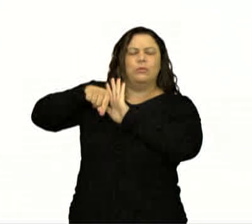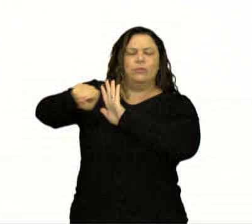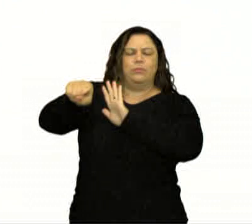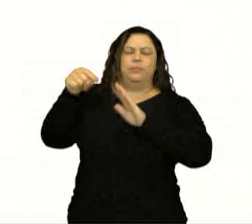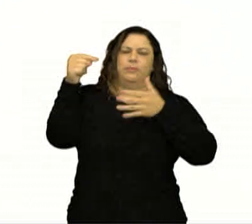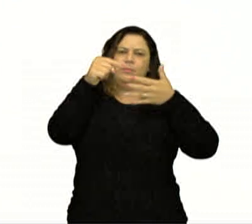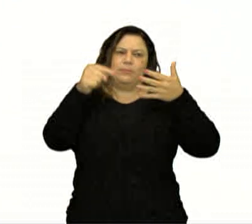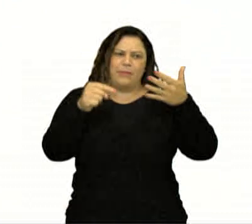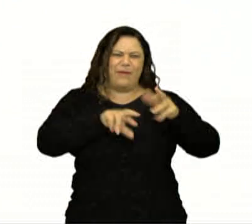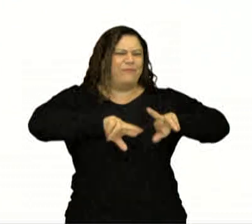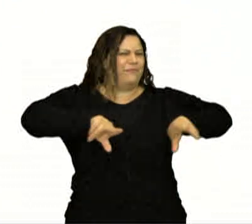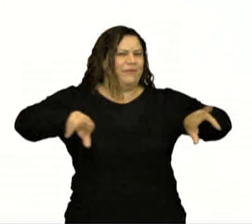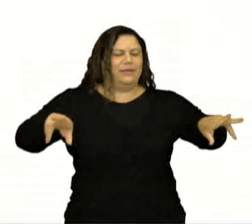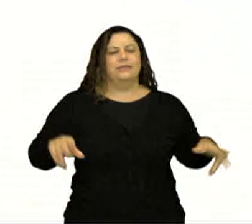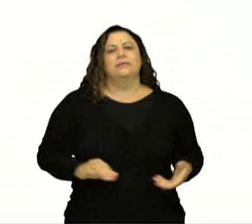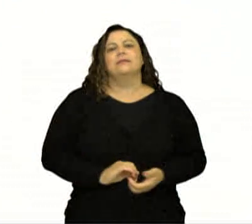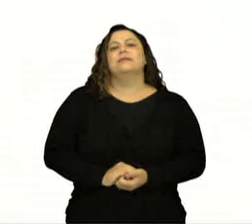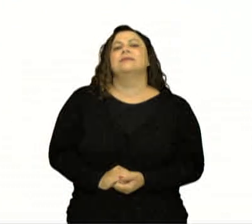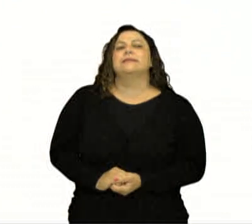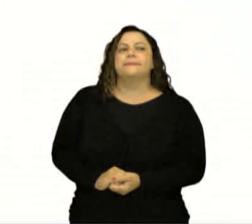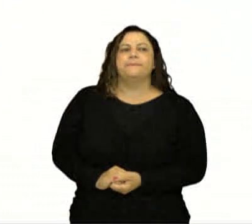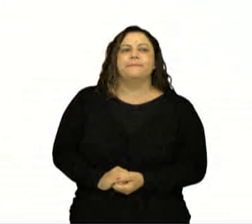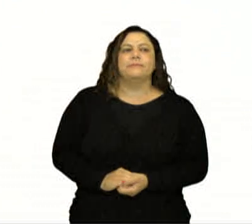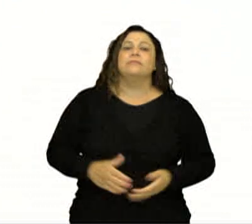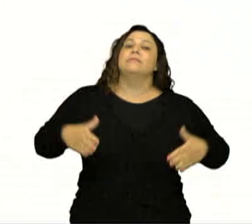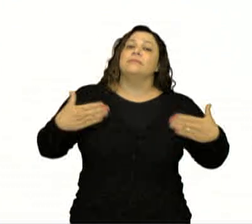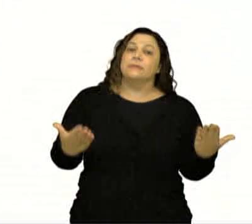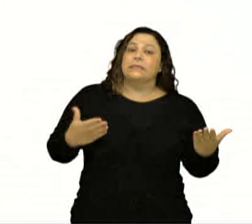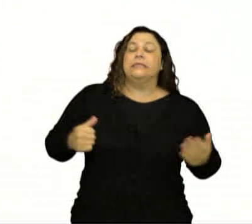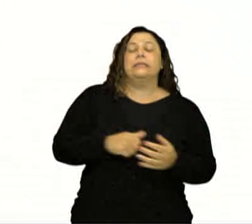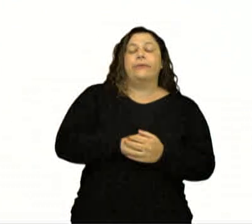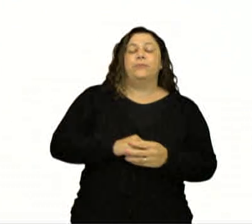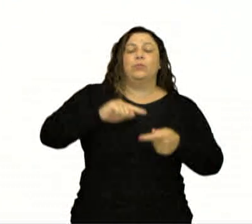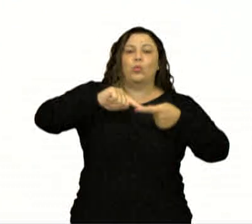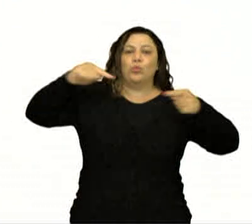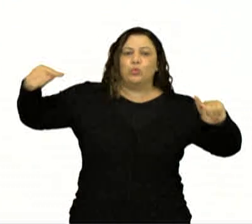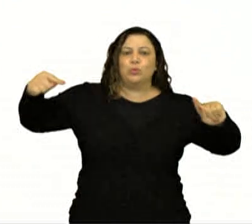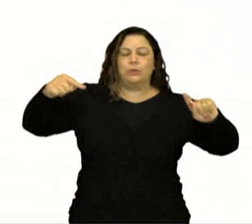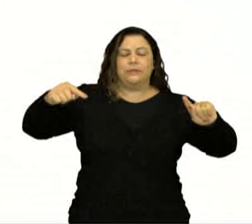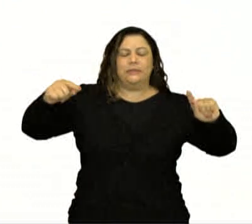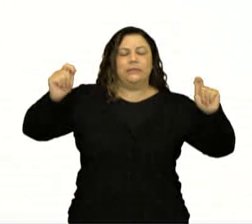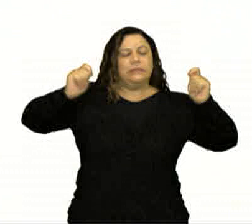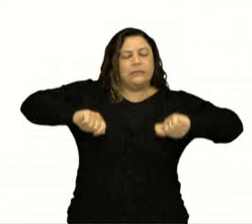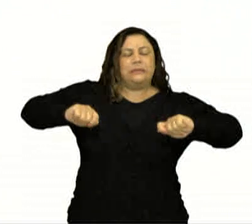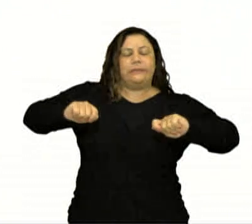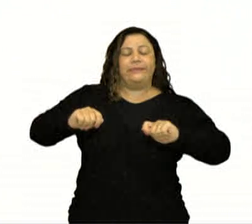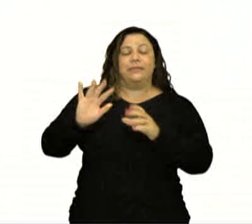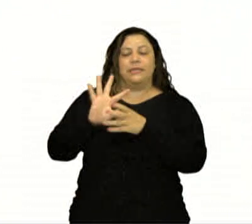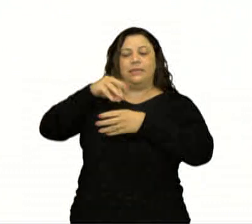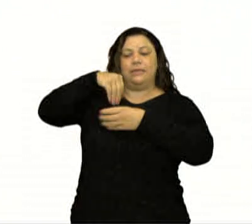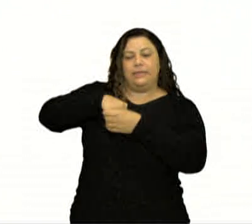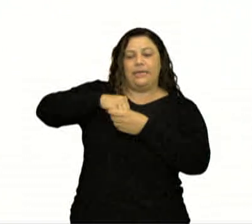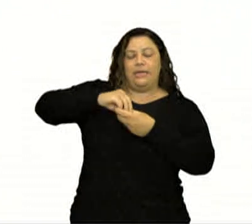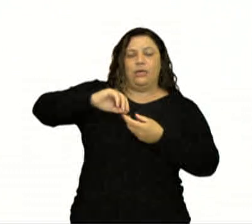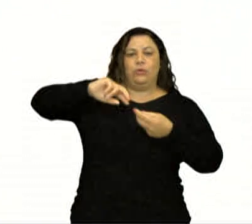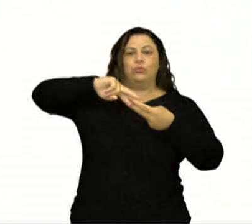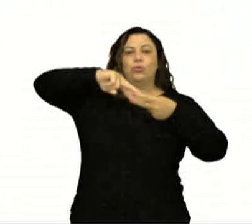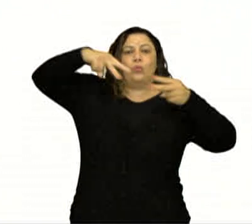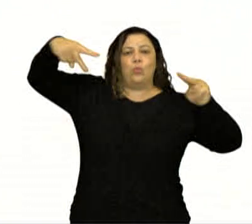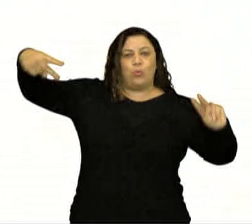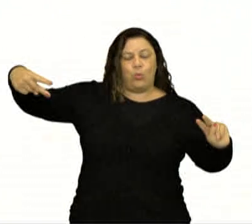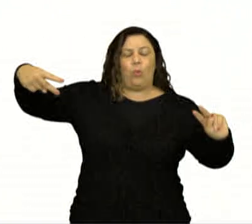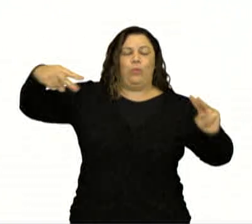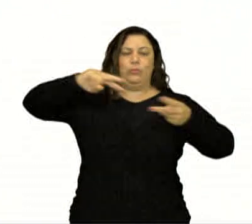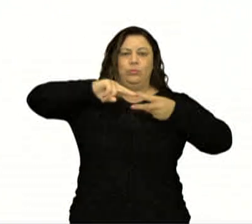na sequência. Então, esses genes, eles obedecem ao chamado código genético. Primeira coisa, o código genético